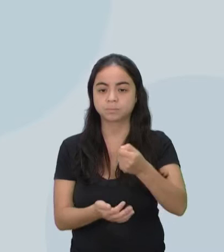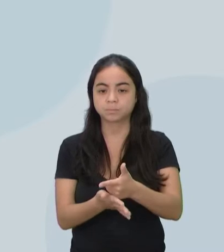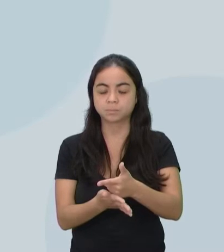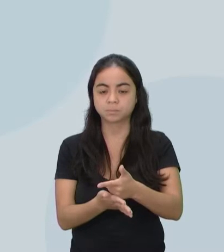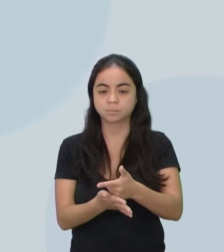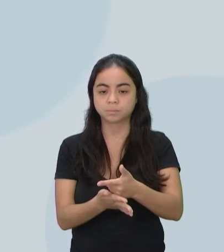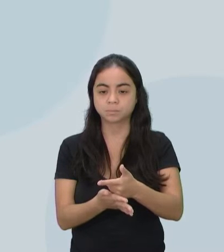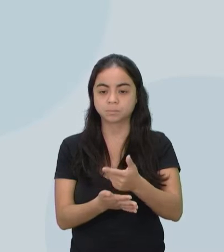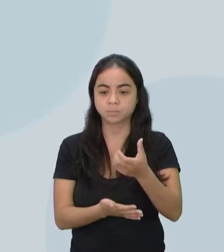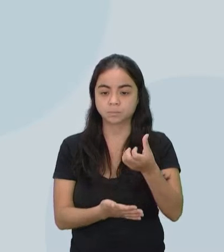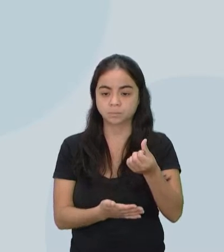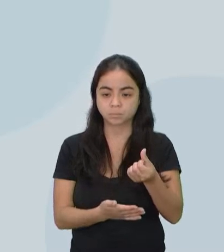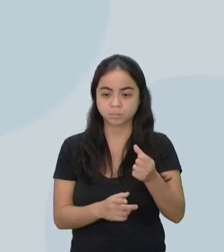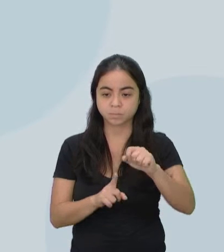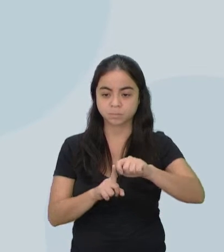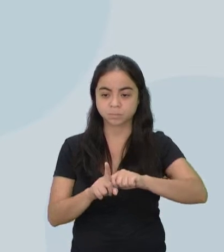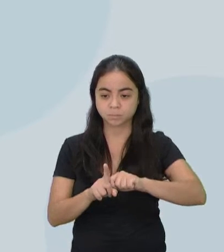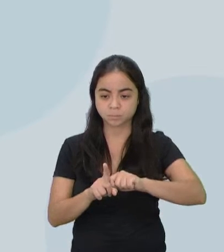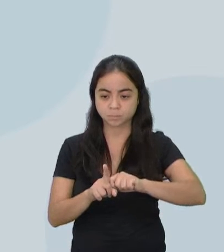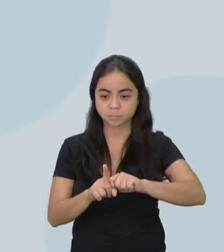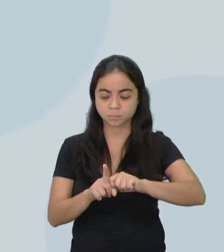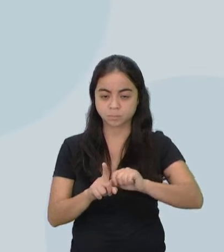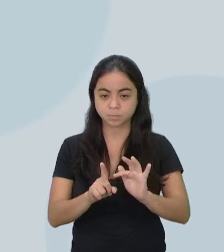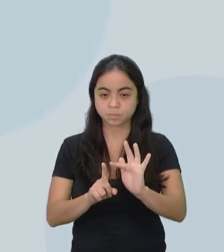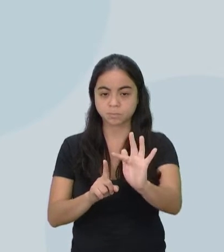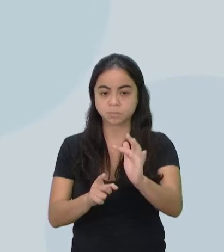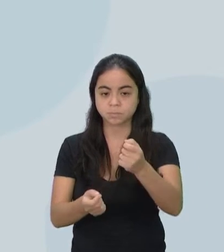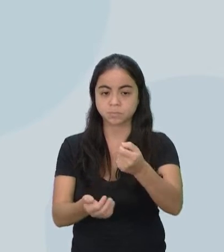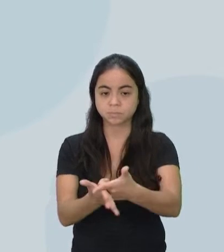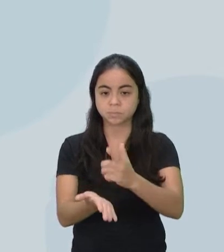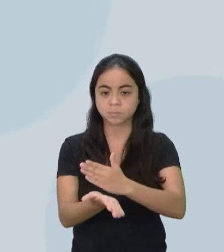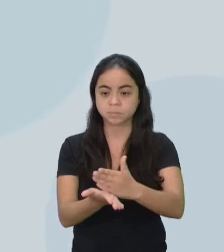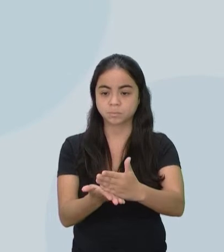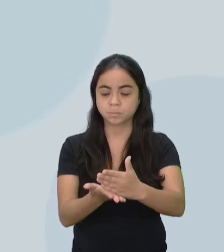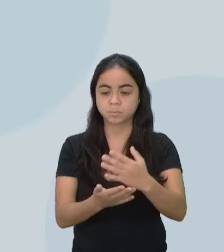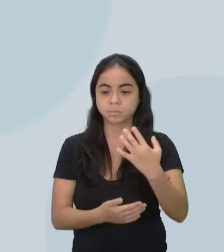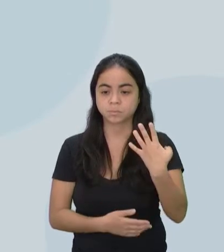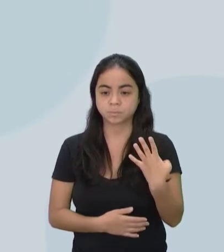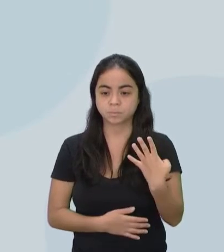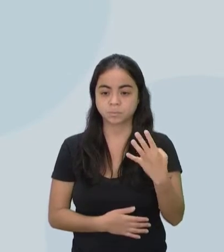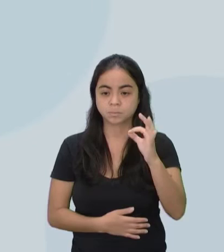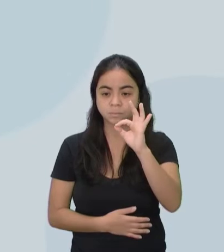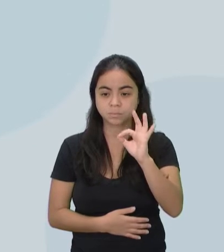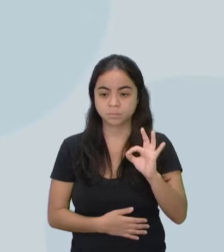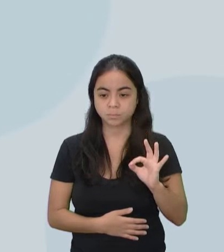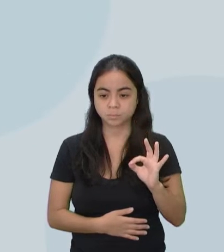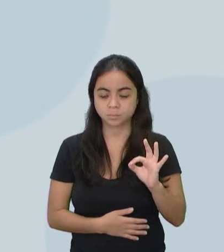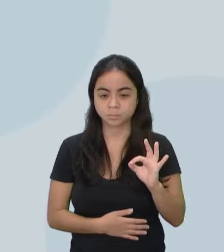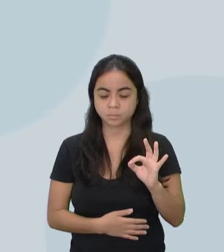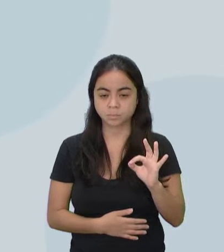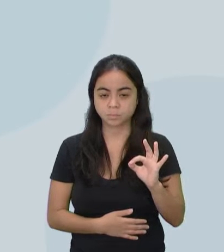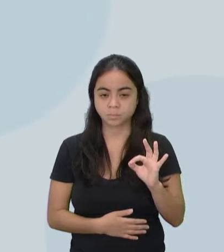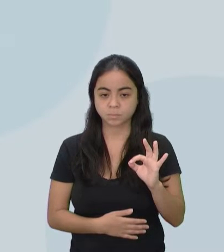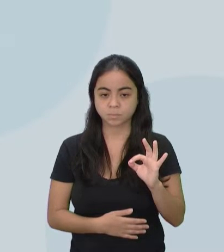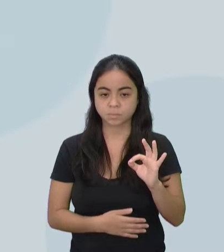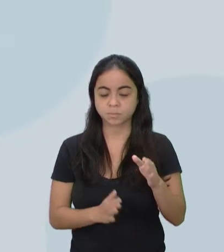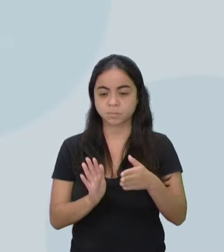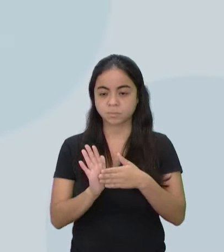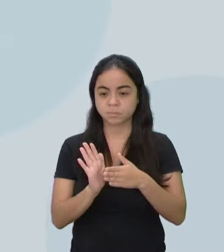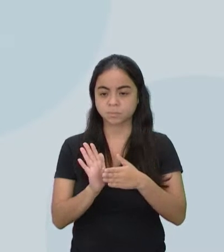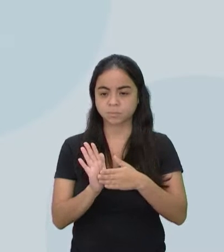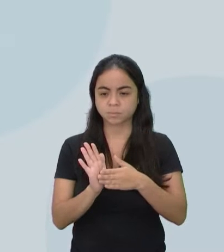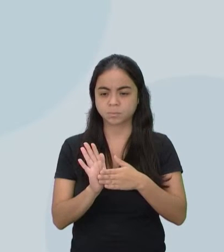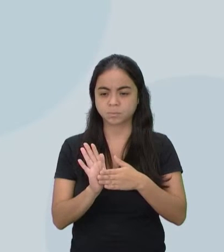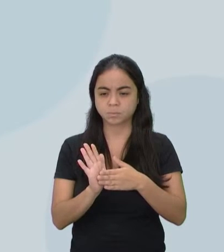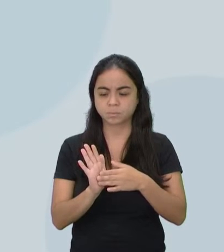daqui 6 meses, com uma taxa de 4%. Então ele vai ter uma taxinha aí, ó,